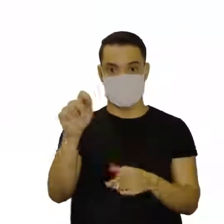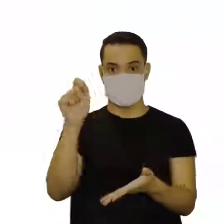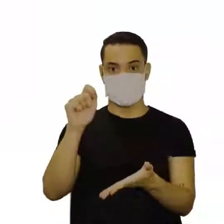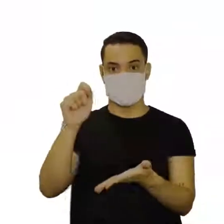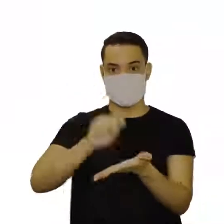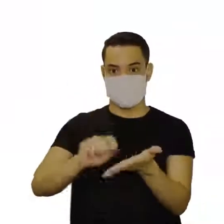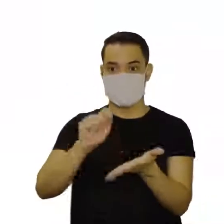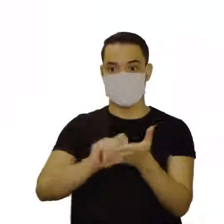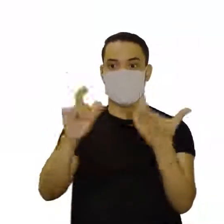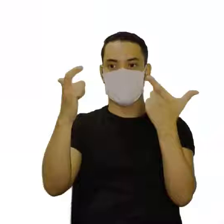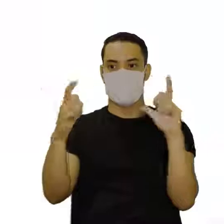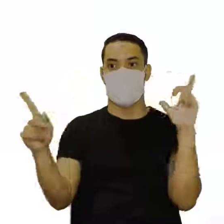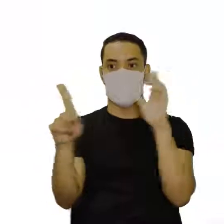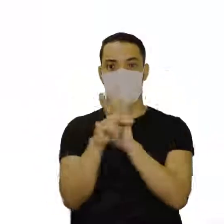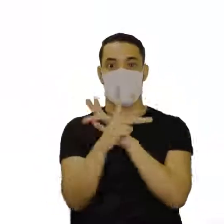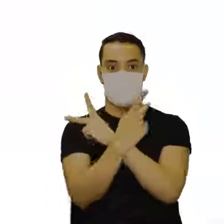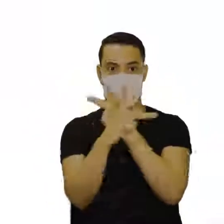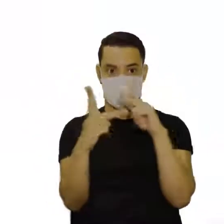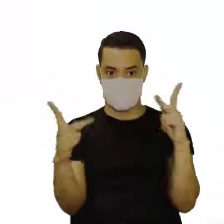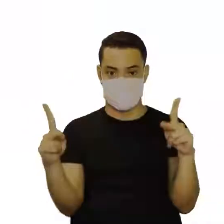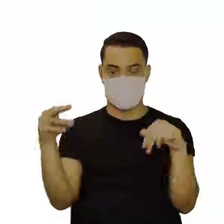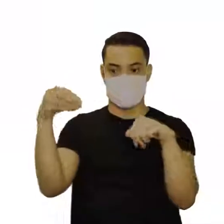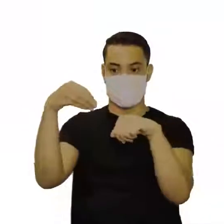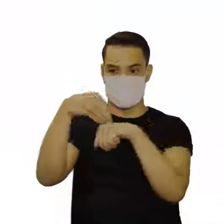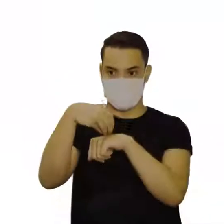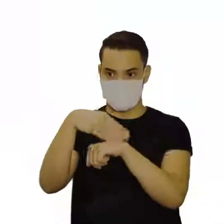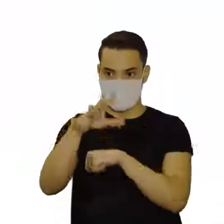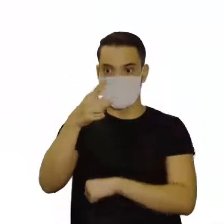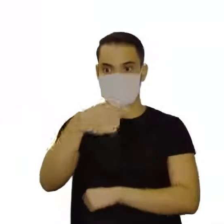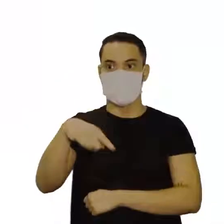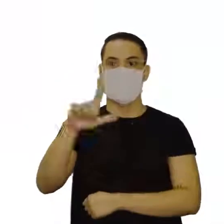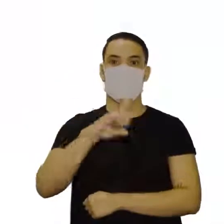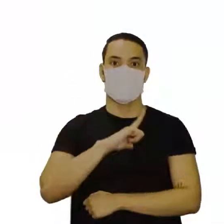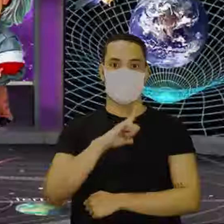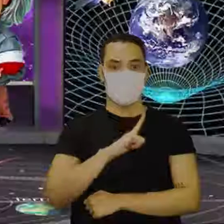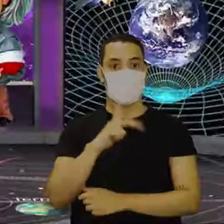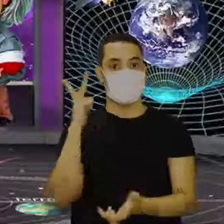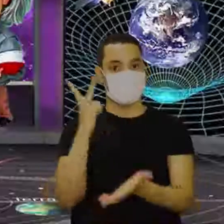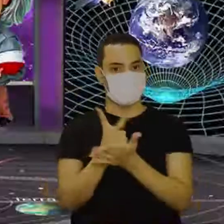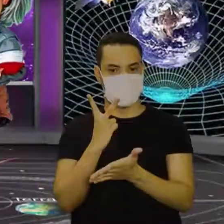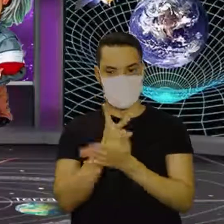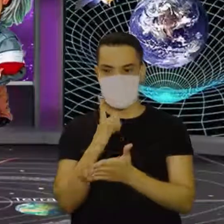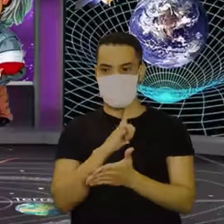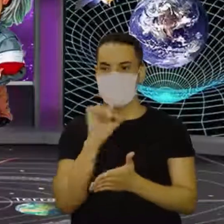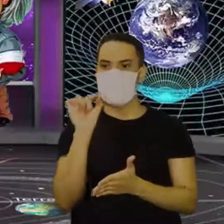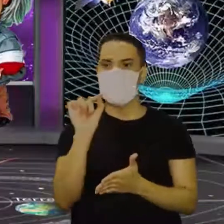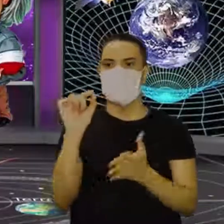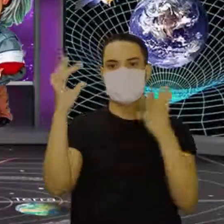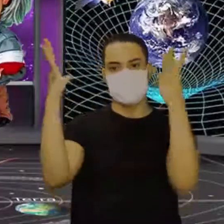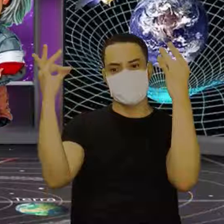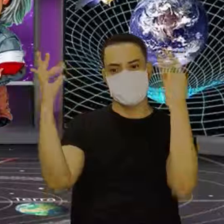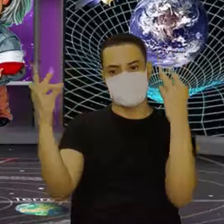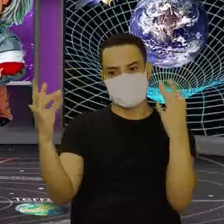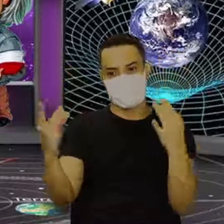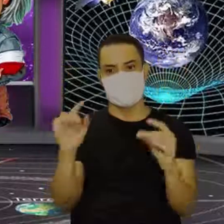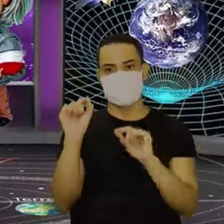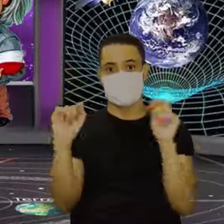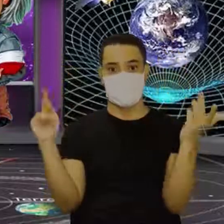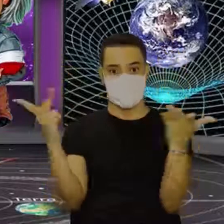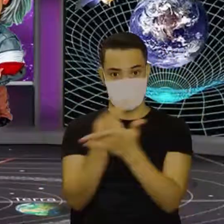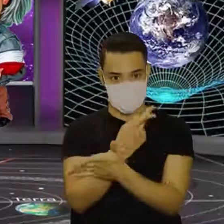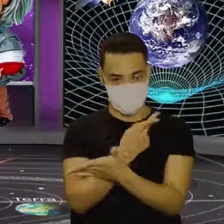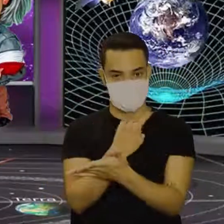escrito lá para vocês, né? Quando você tem ali, então pessoal, toda vez que vem ali especificado, o que